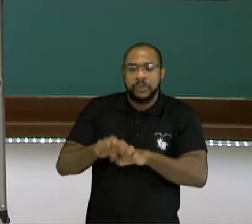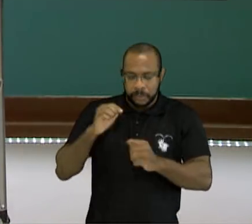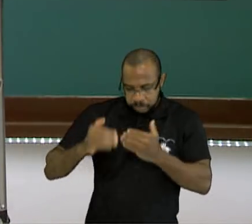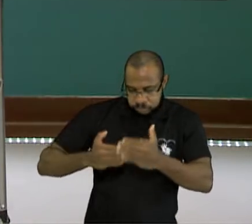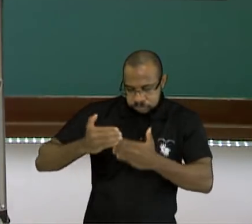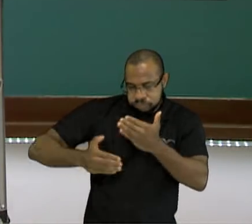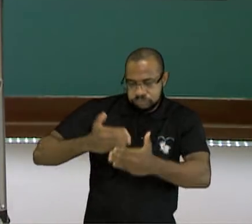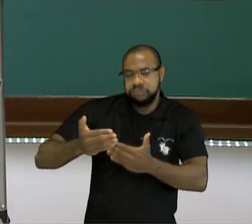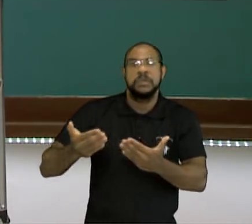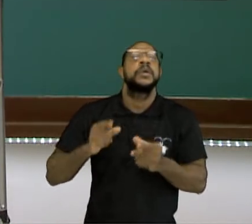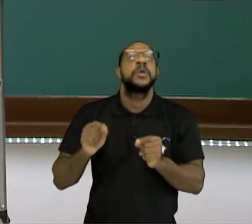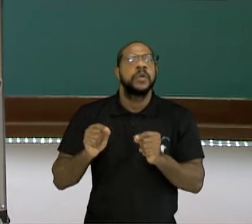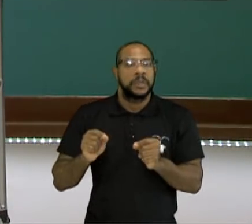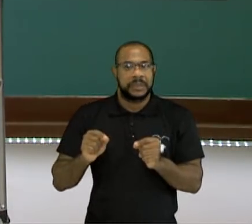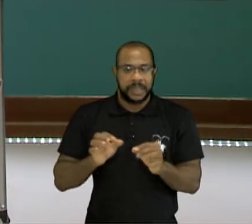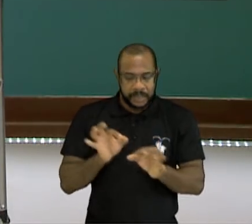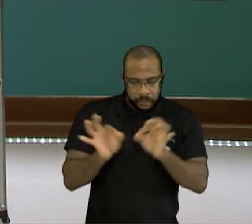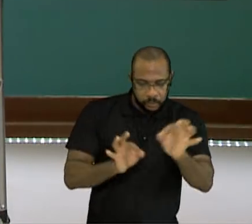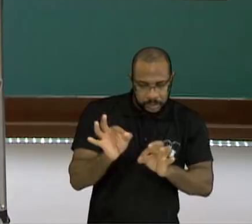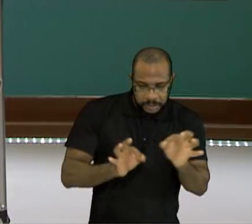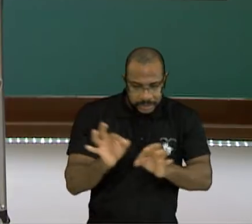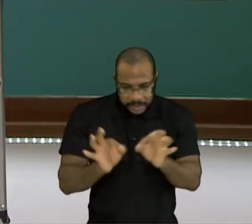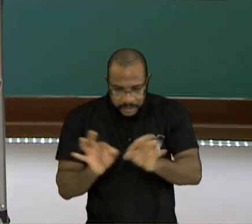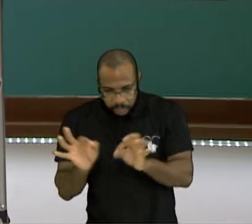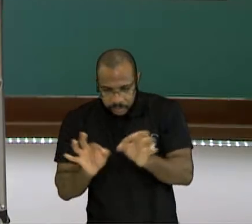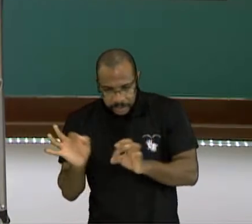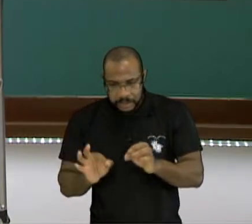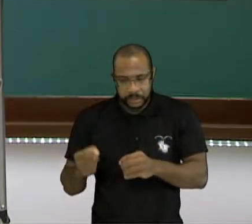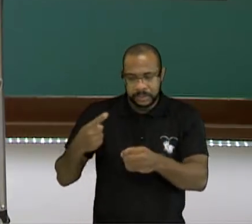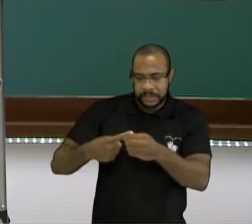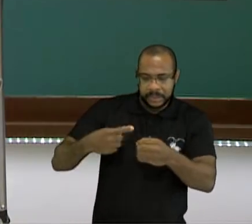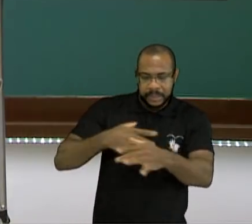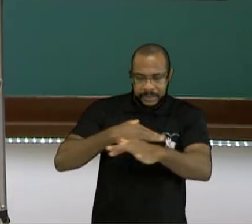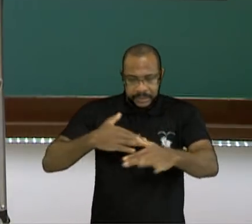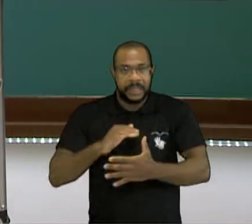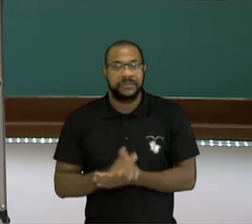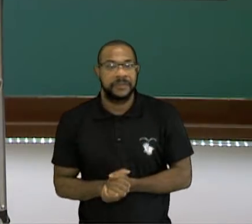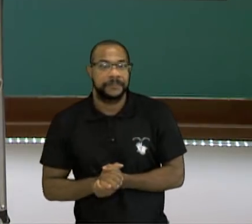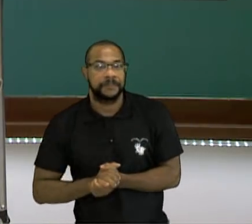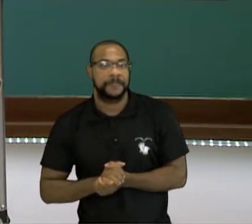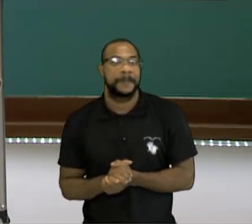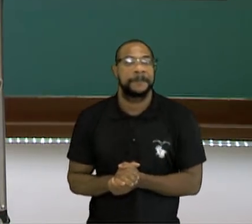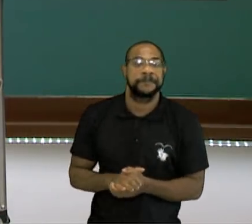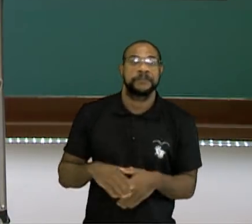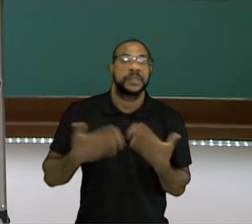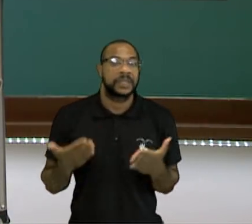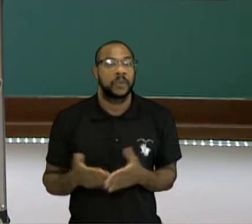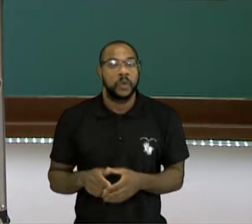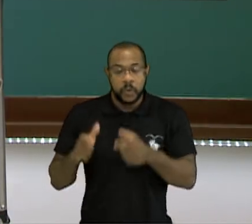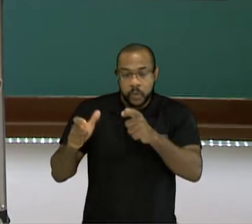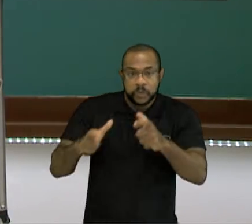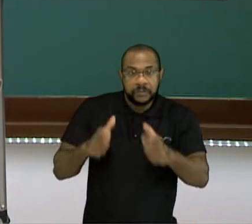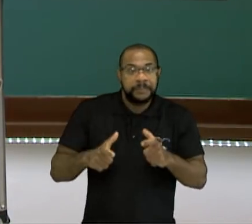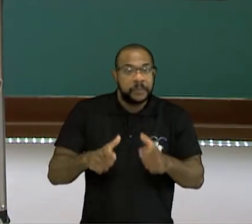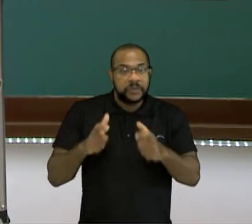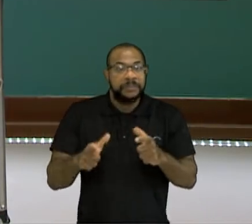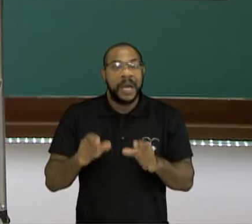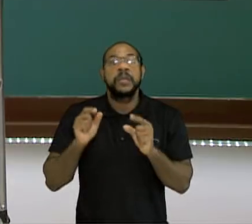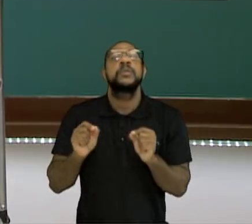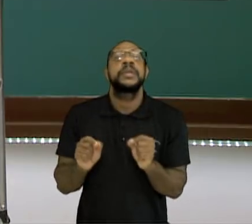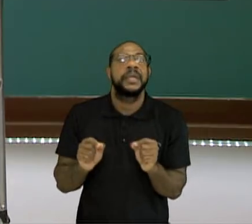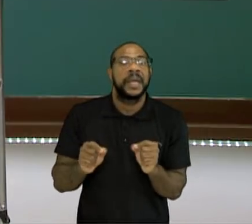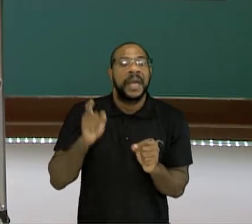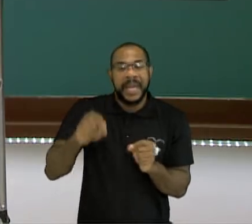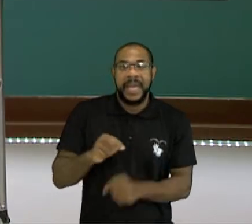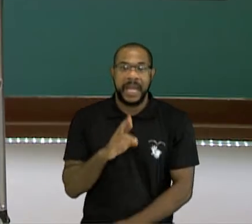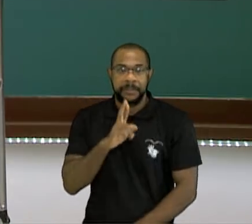de formação e organização daquela sociedade, certo? O espaço geográfico, portanto, é resultado